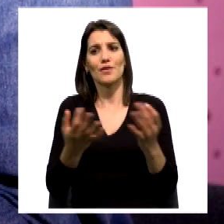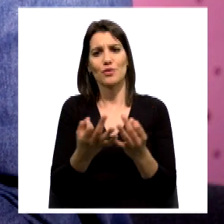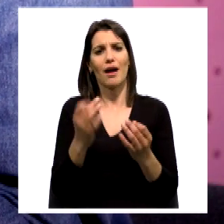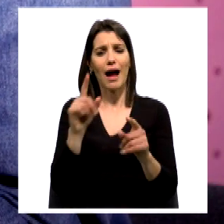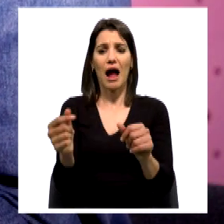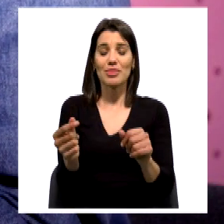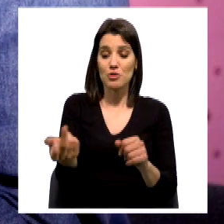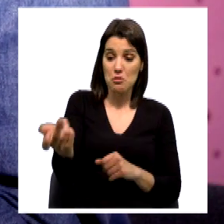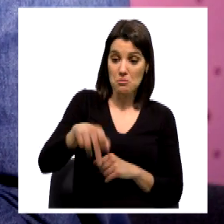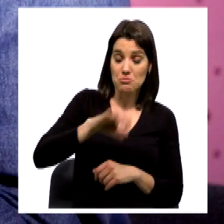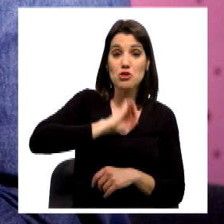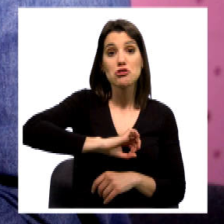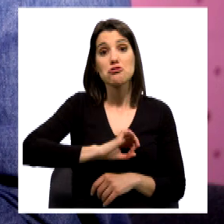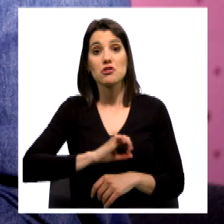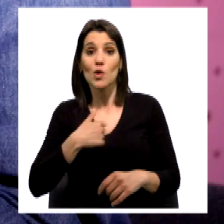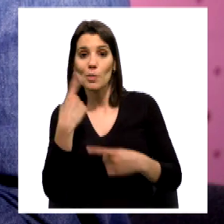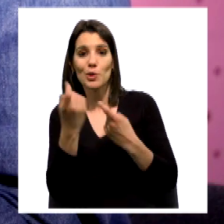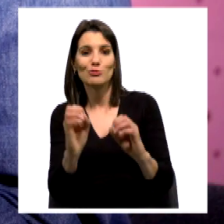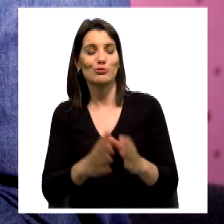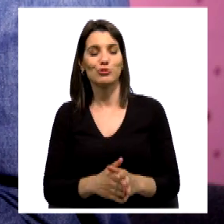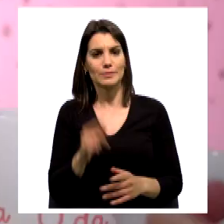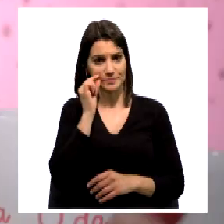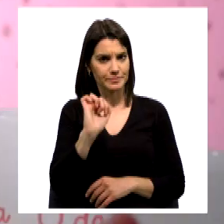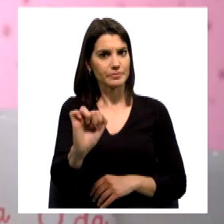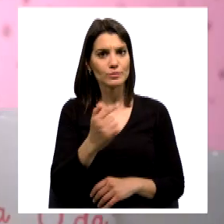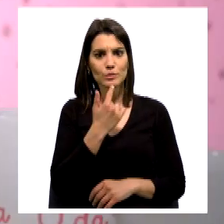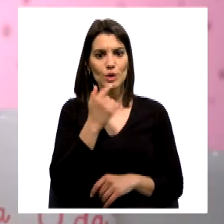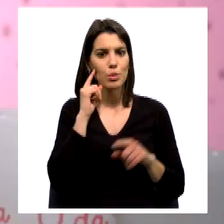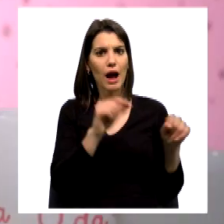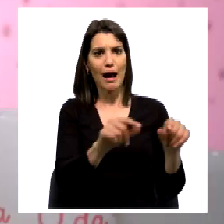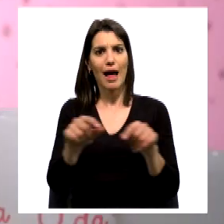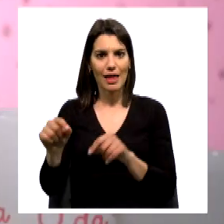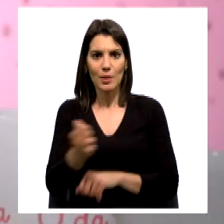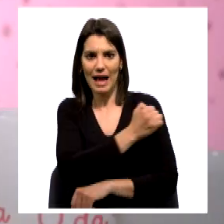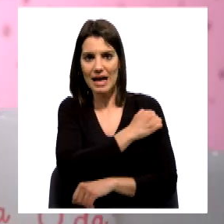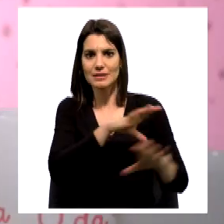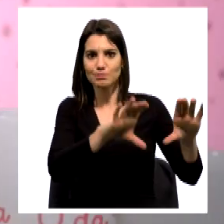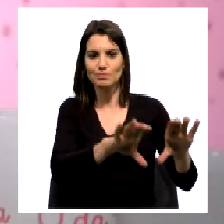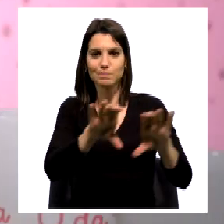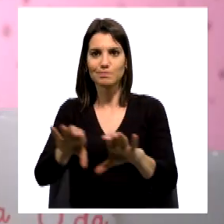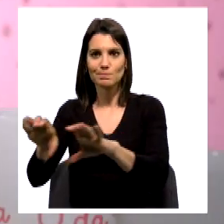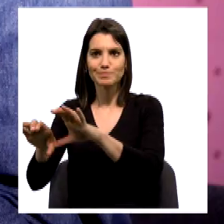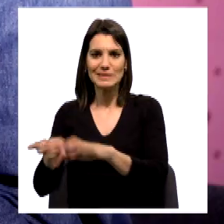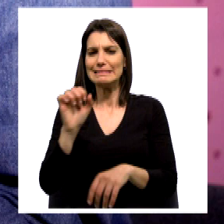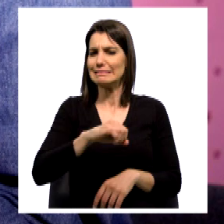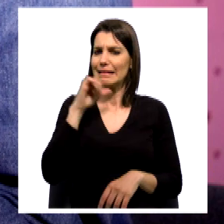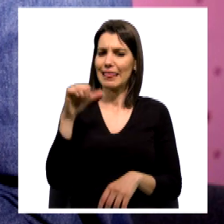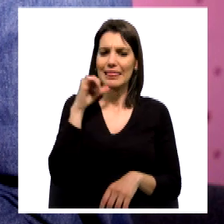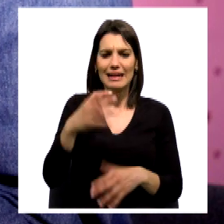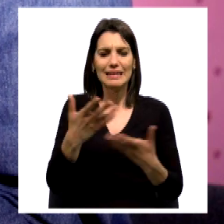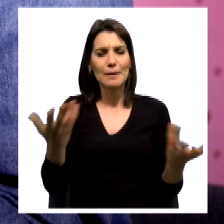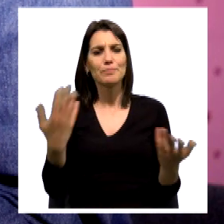essa a realidade. Foi a rádio que foi ter comigo e não eu que fui ter com a rádio. O teu pai tinha imensos rádios espalhados pela casa. Sim, sempre fez